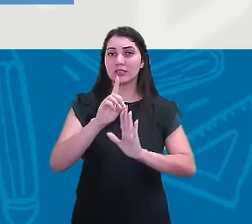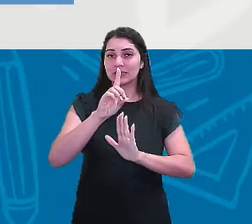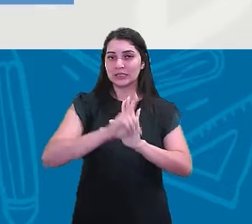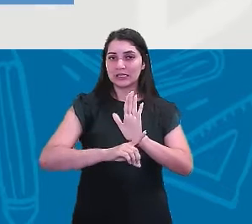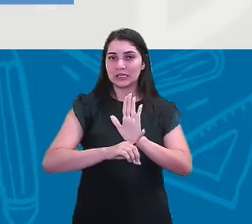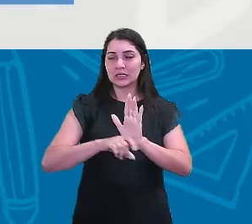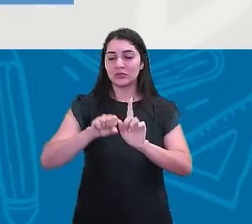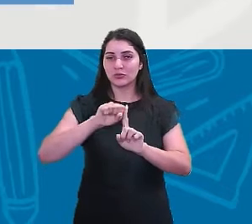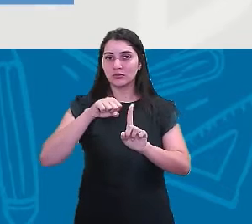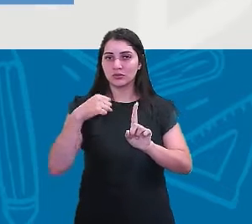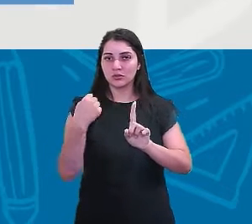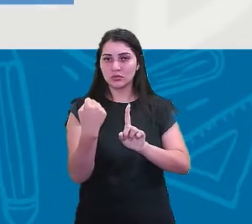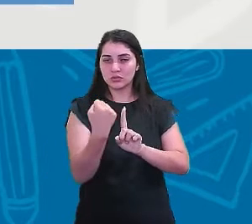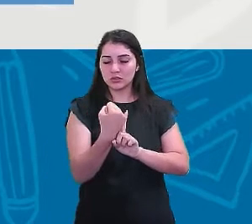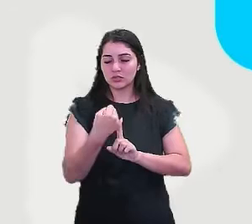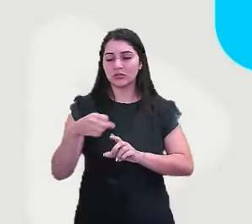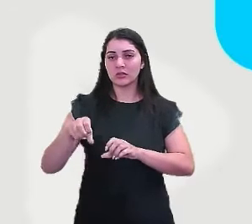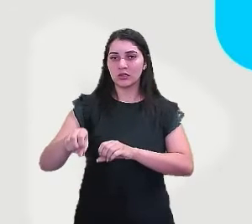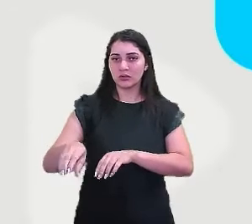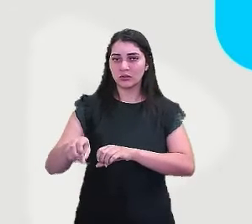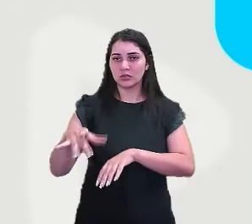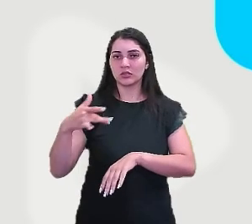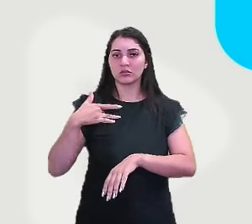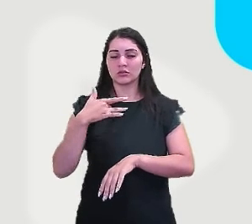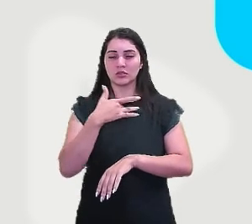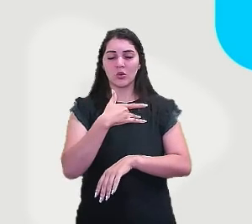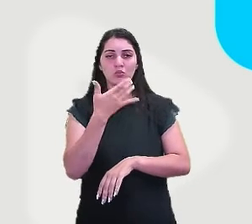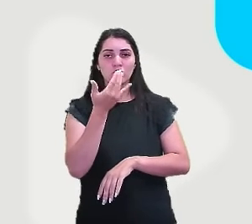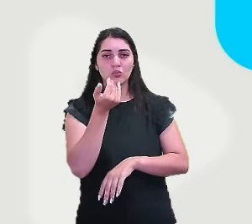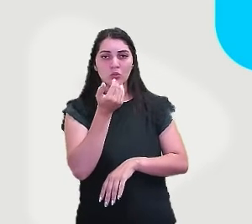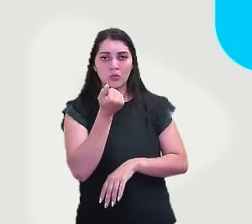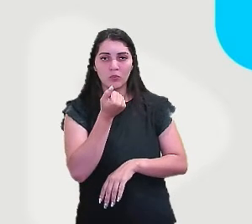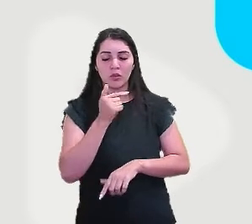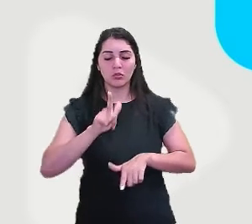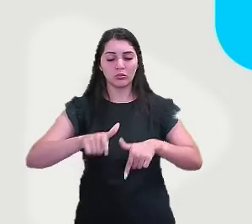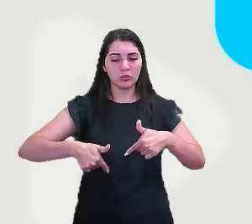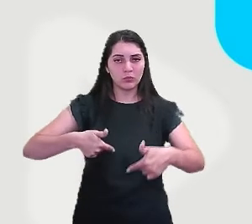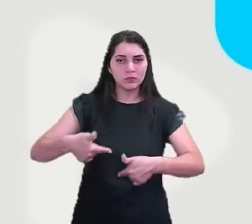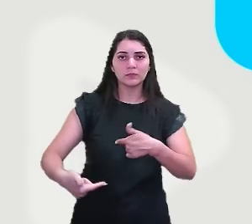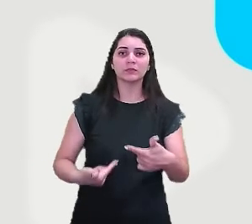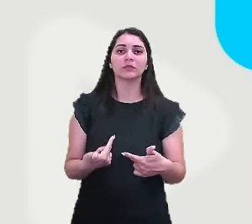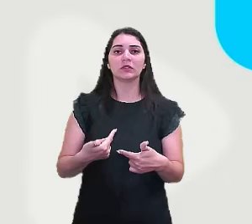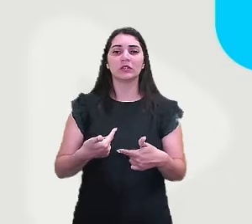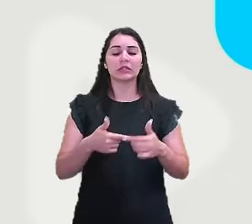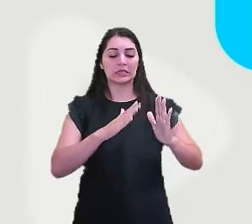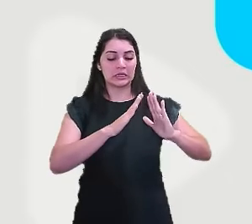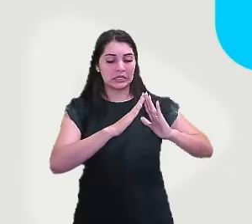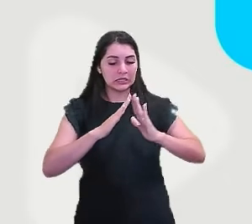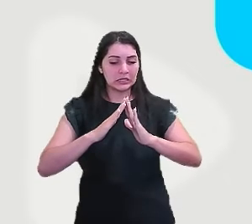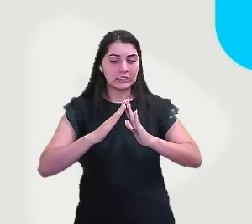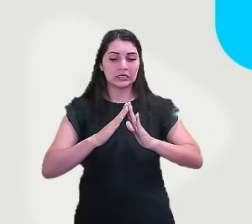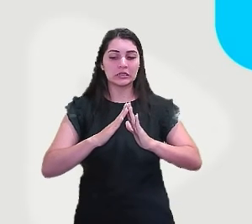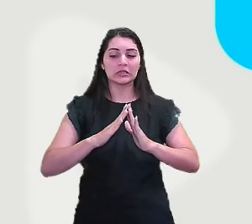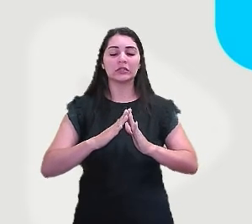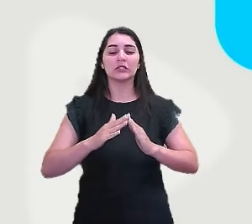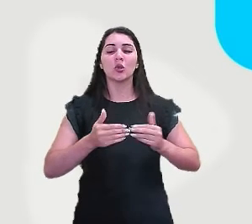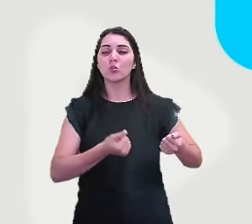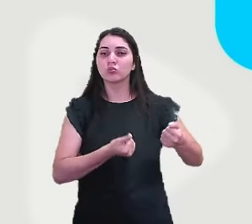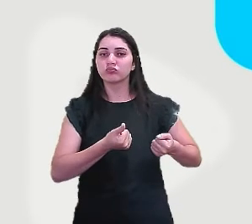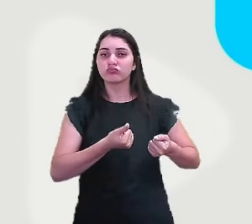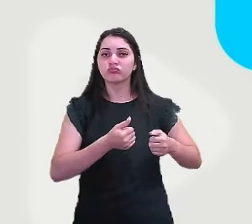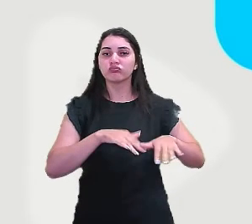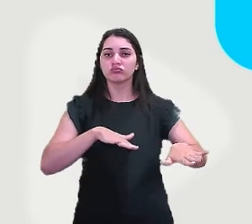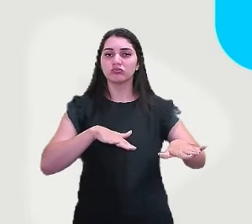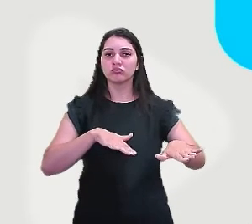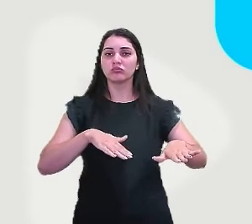a educação, a saúde, a alimentação, o trabalho, a moradia, o transporte,